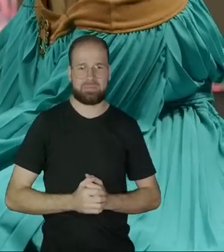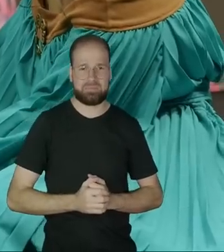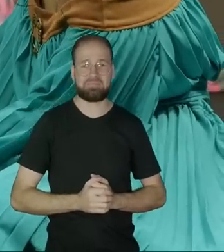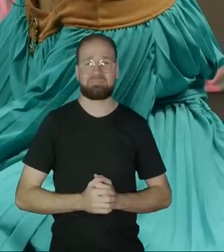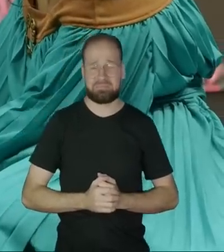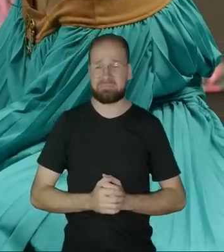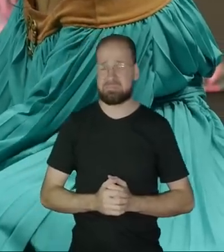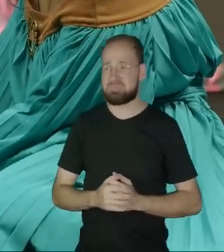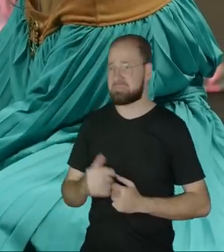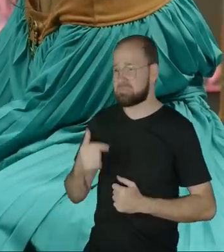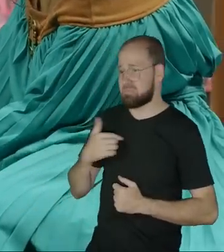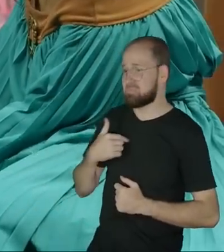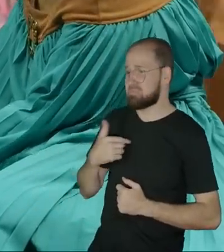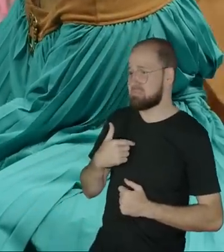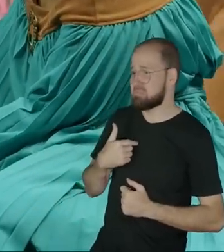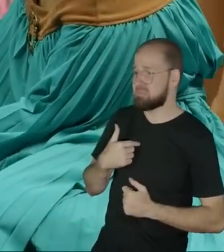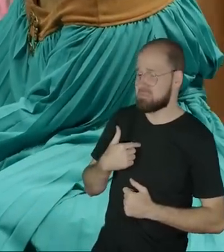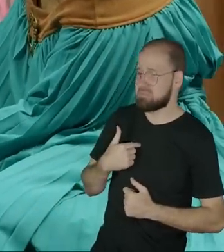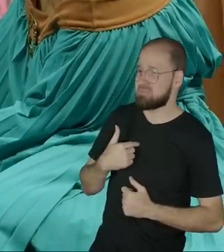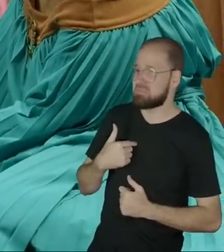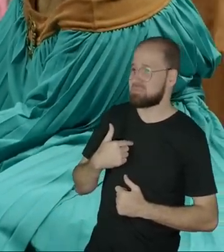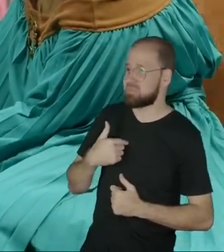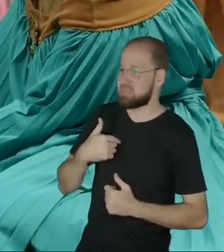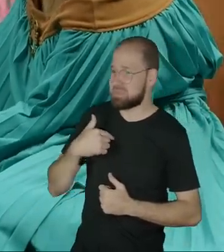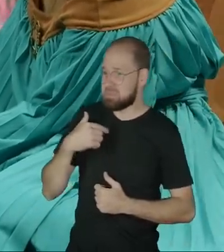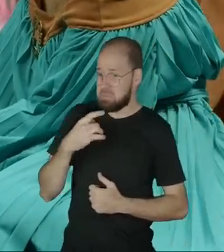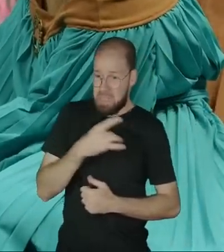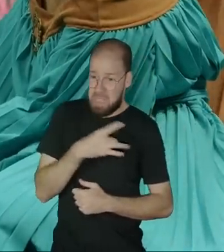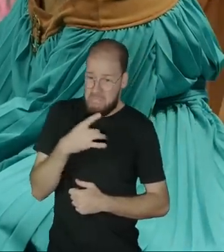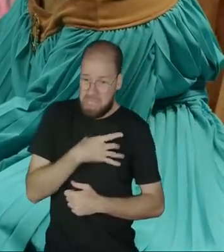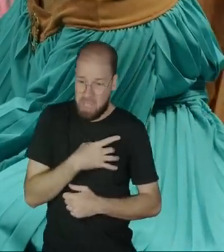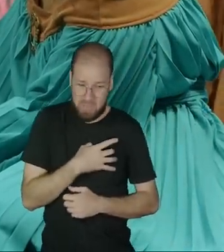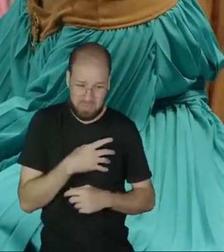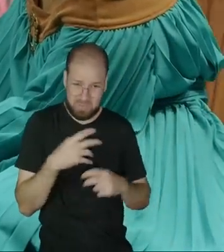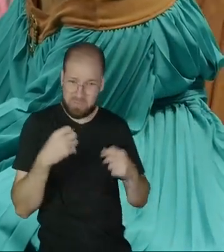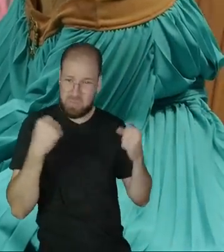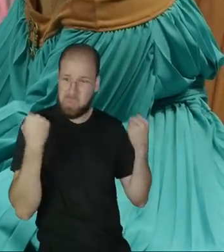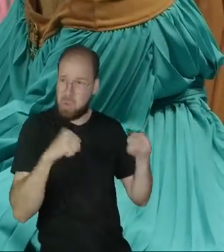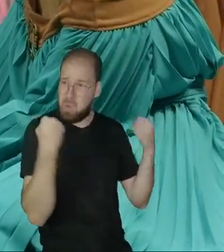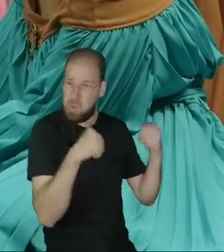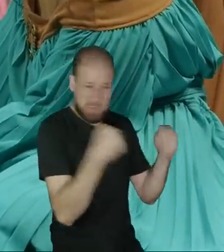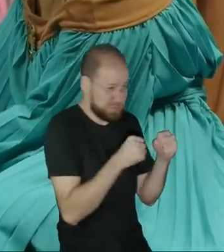Eu, de medo, corri e me escondi.